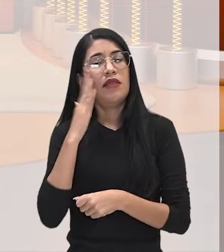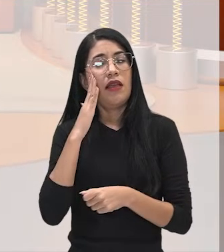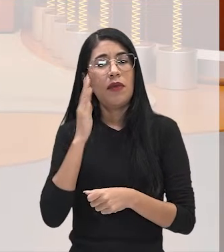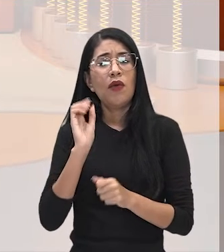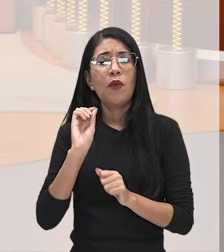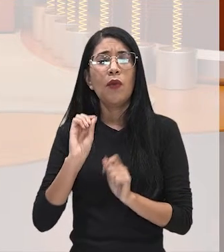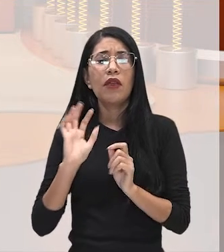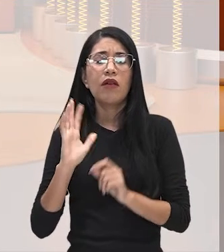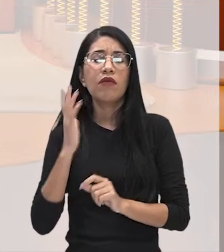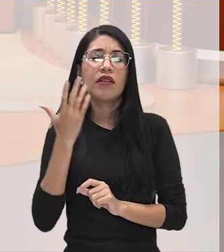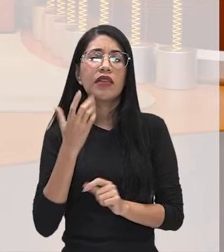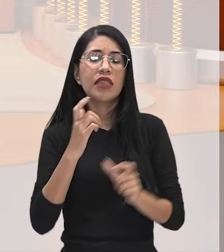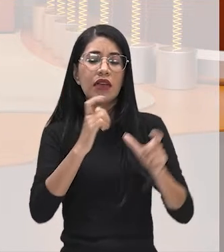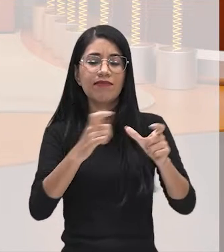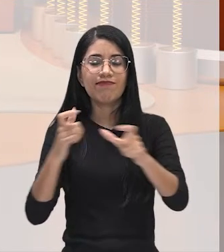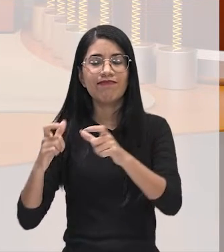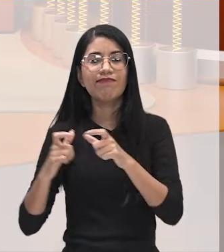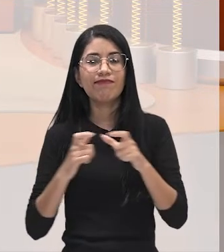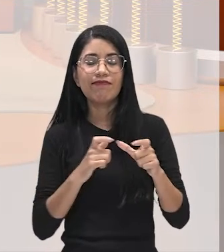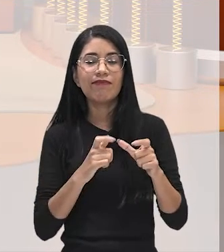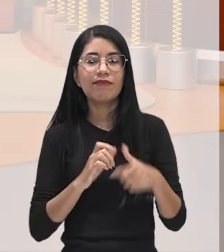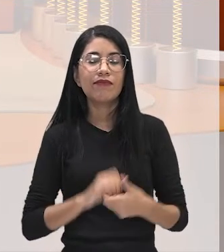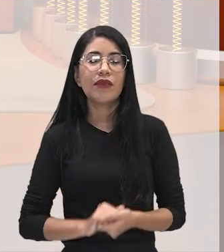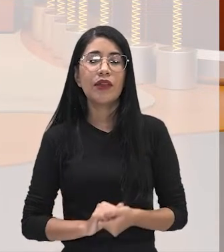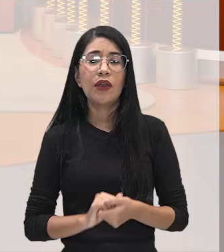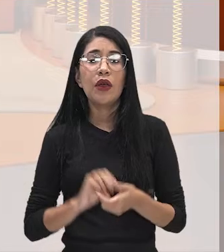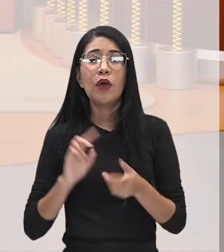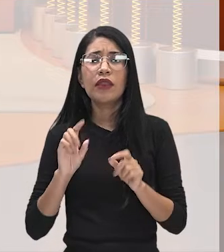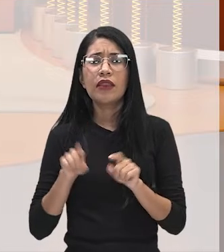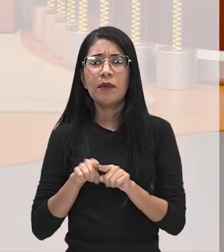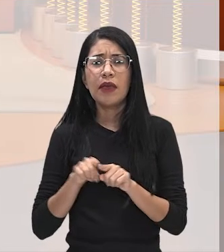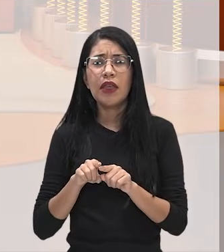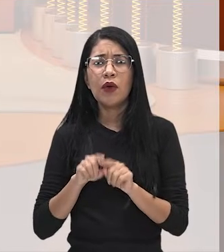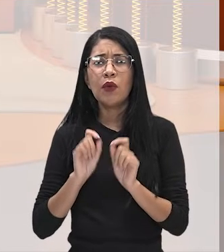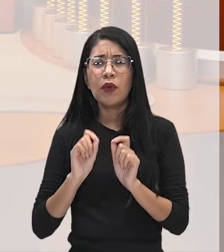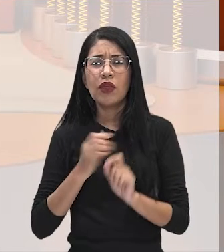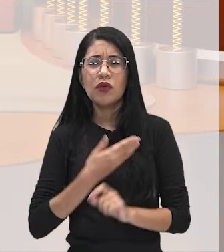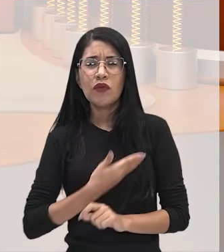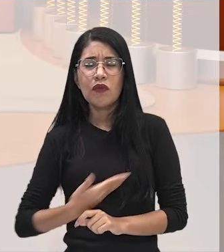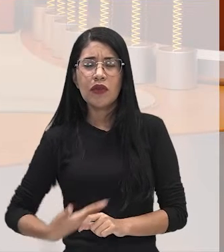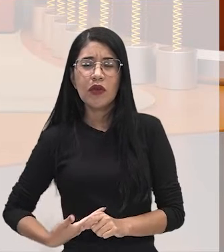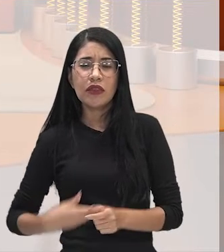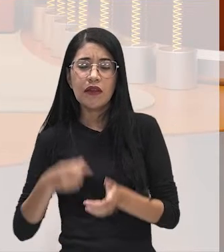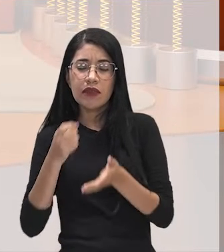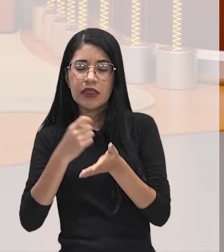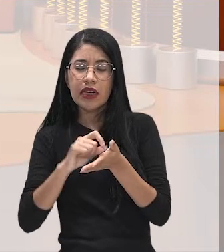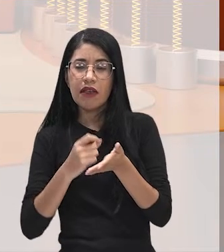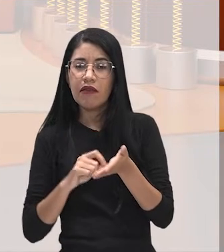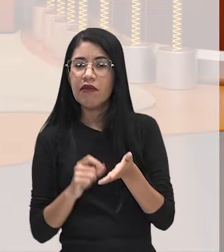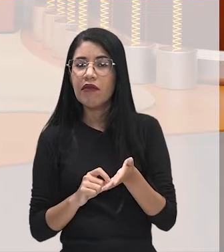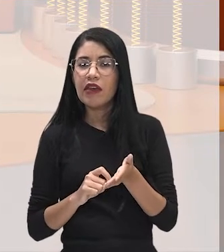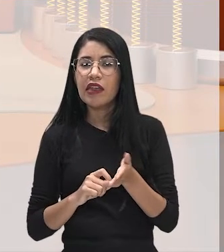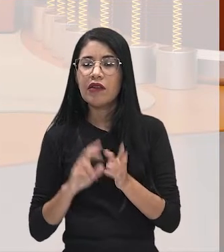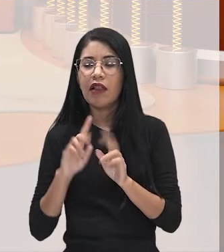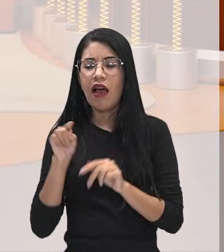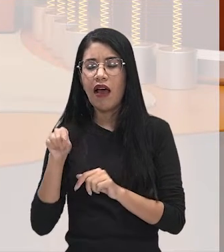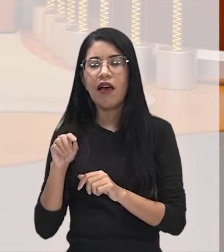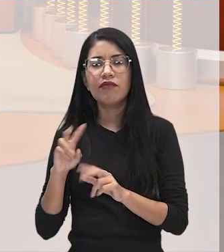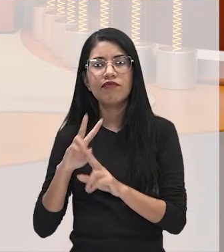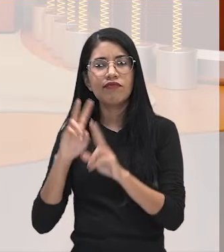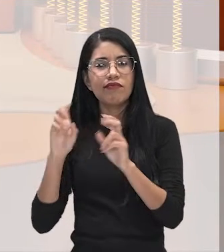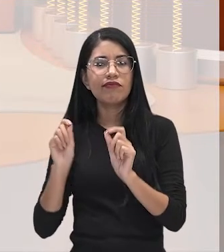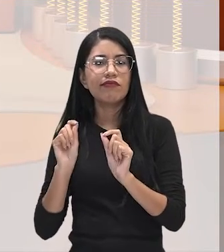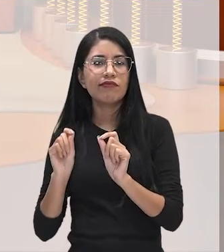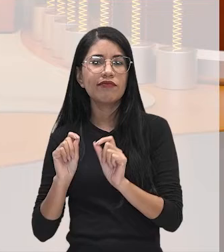cada satrapia. Tá? O que os sátrapas, os comandantes, eles estão escrevendo sobre aquela localidade. Então, por